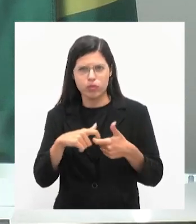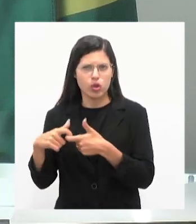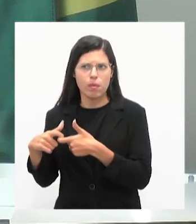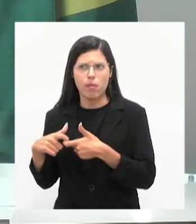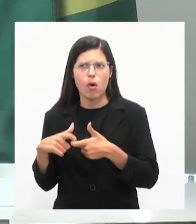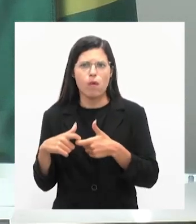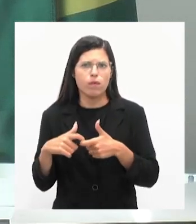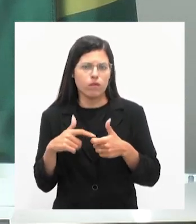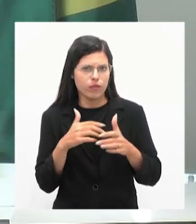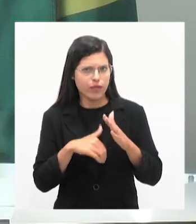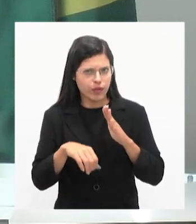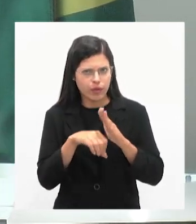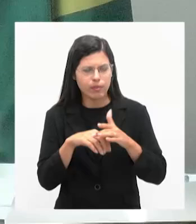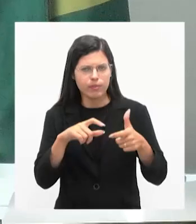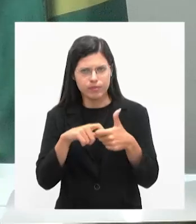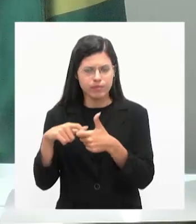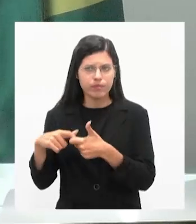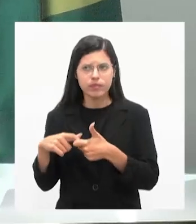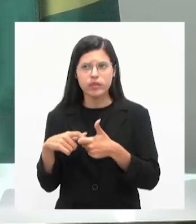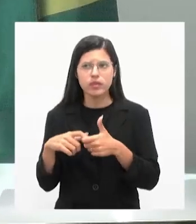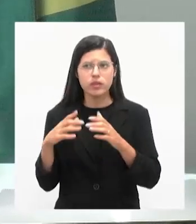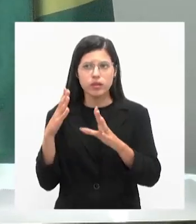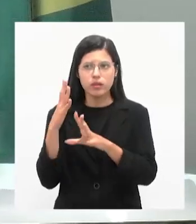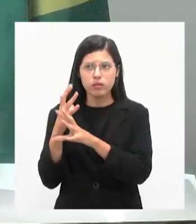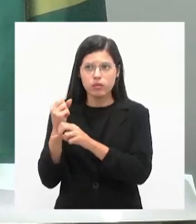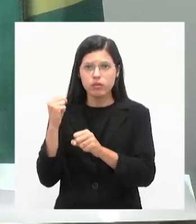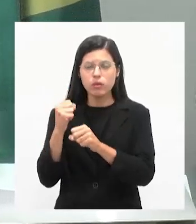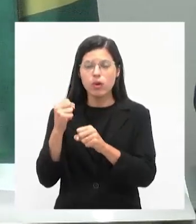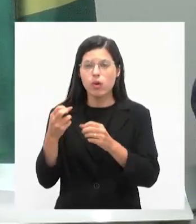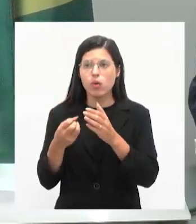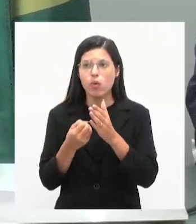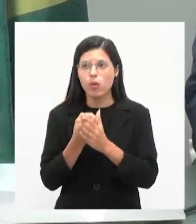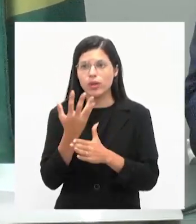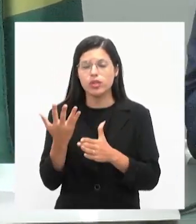reafirmo que é uma máfia, porque se lucra com a quantidade, com a maior